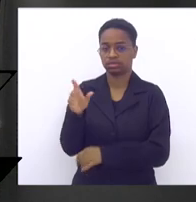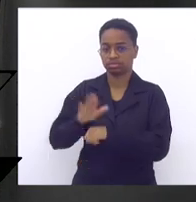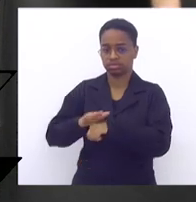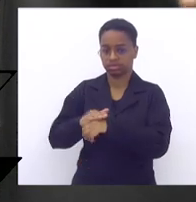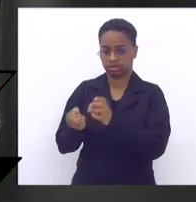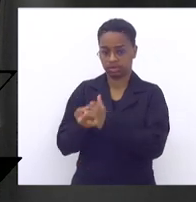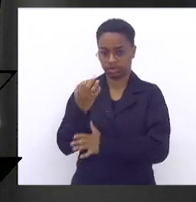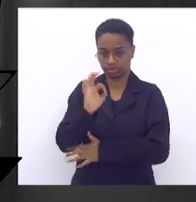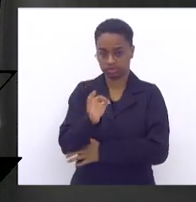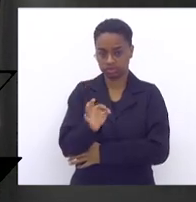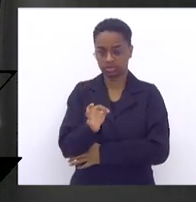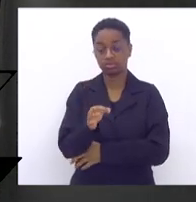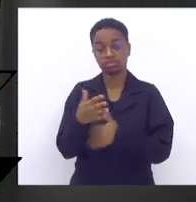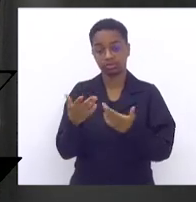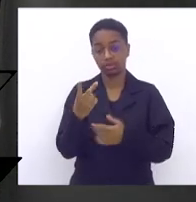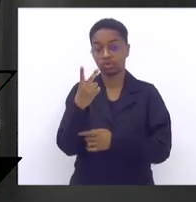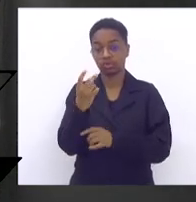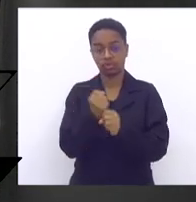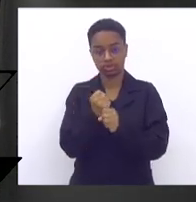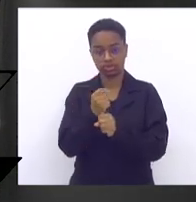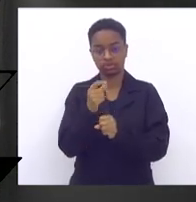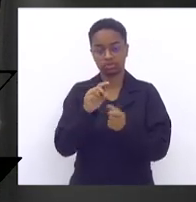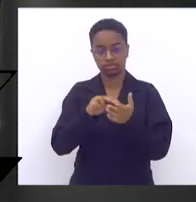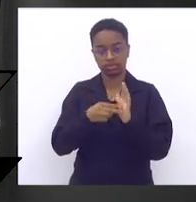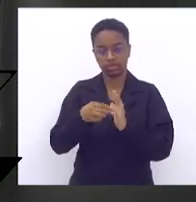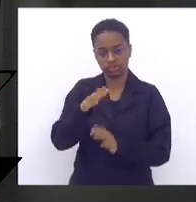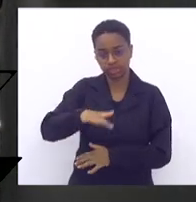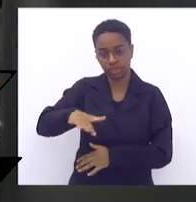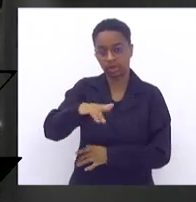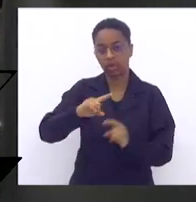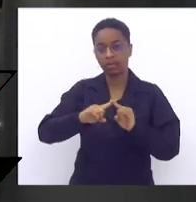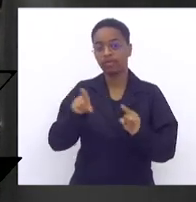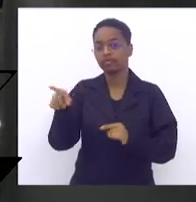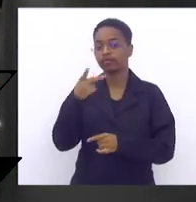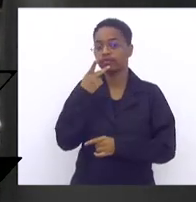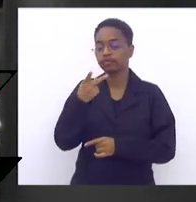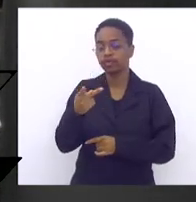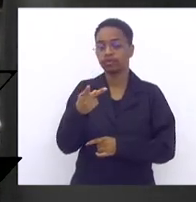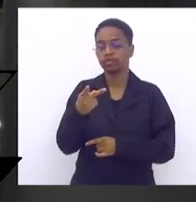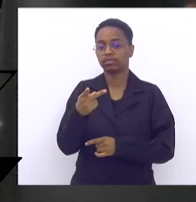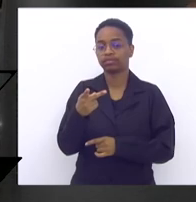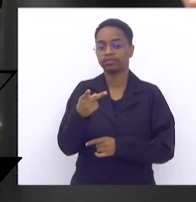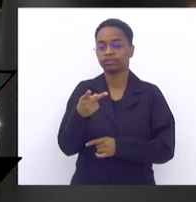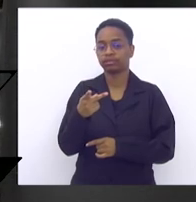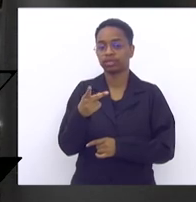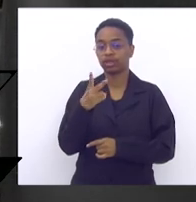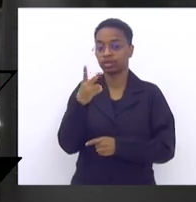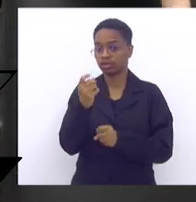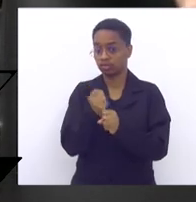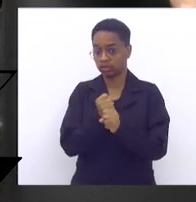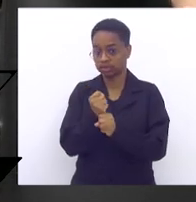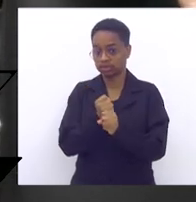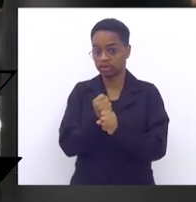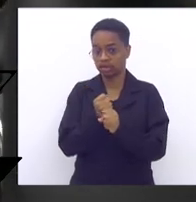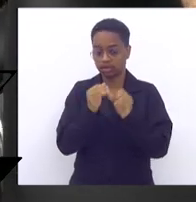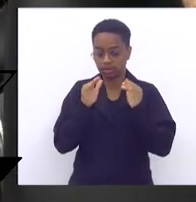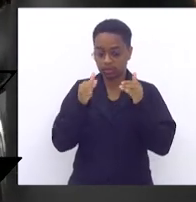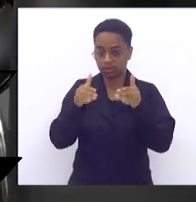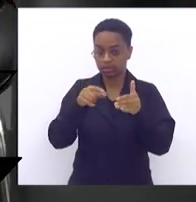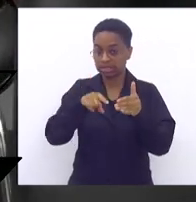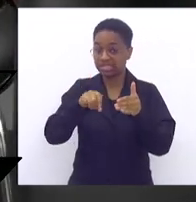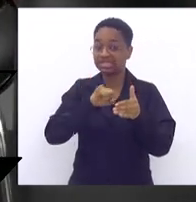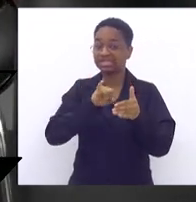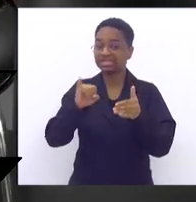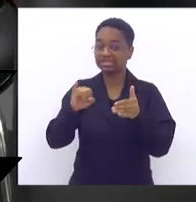autoria. Os 2 anos é geral. Isso. Aí você chamou os 2 anos para esse tipo de